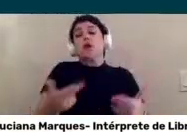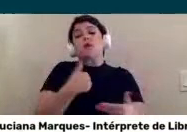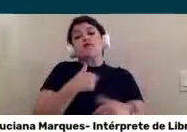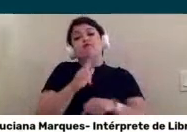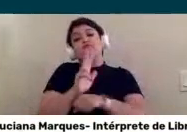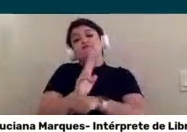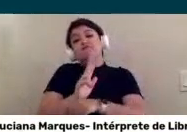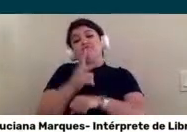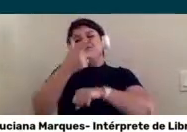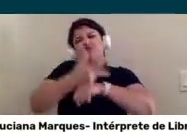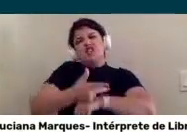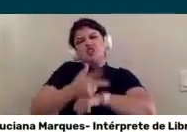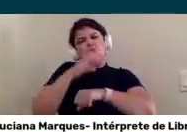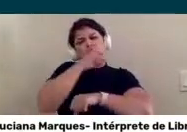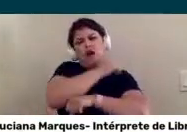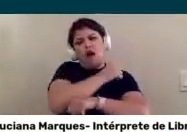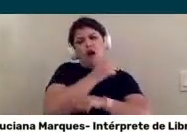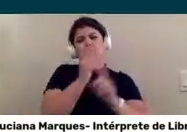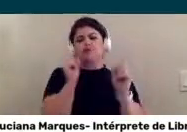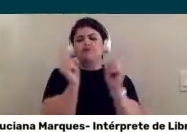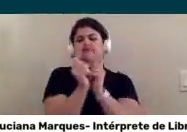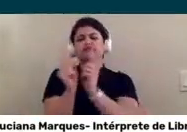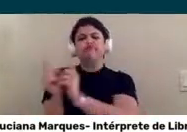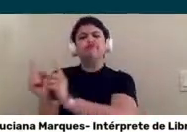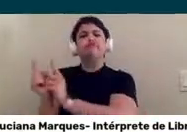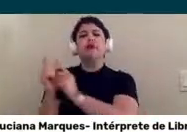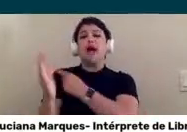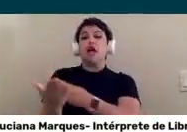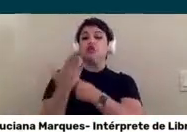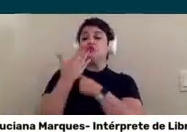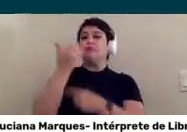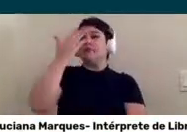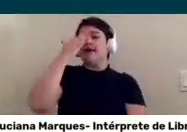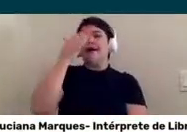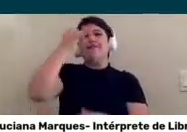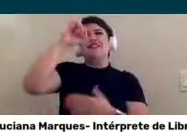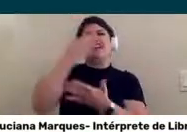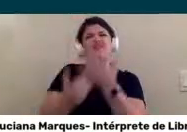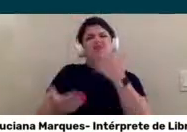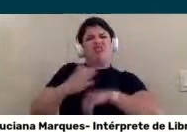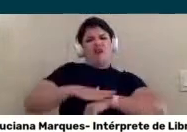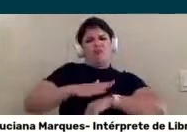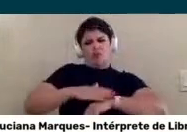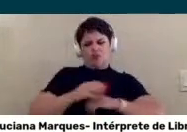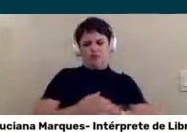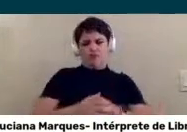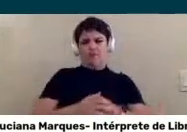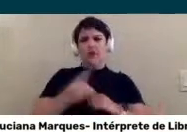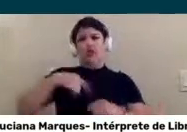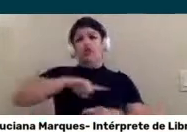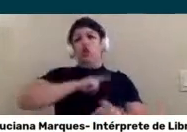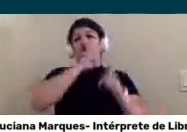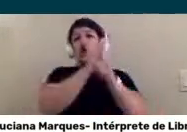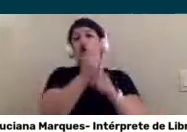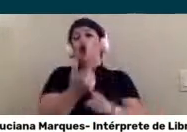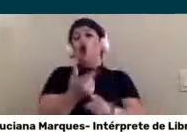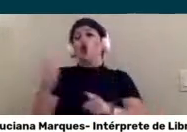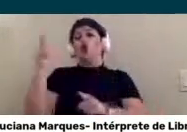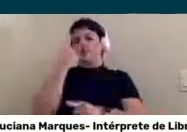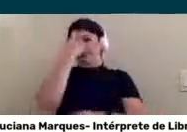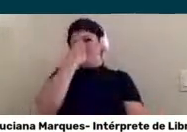tutoriais curtos, templates, coisas que ajudem ele a não perder tempo. E a gente identificou uma outra pessoa bem